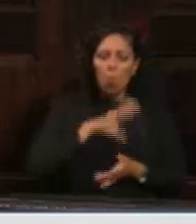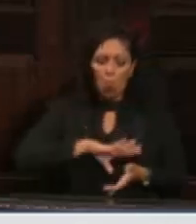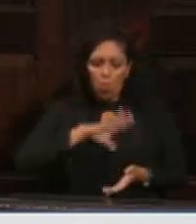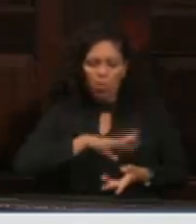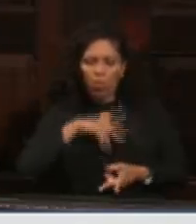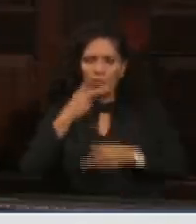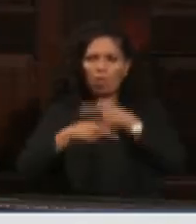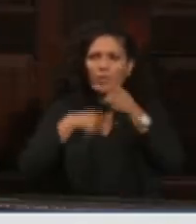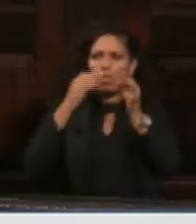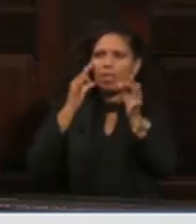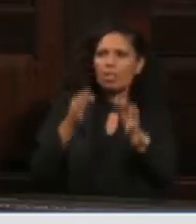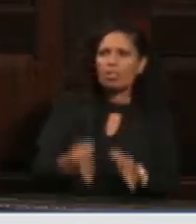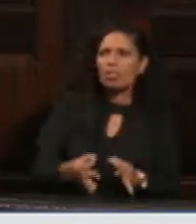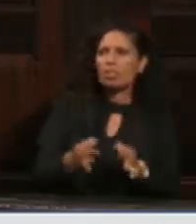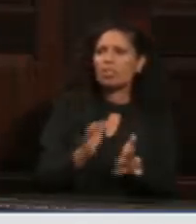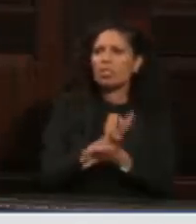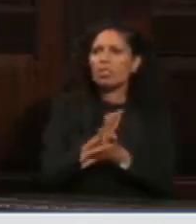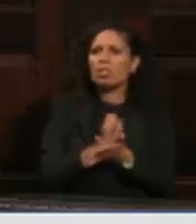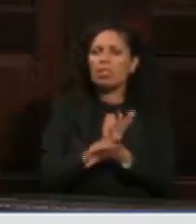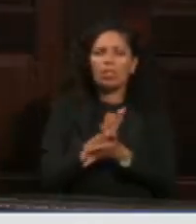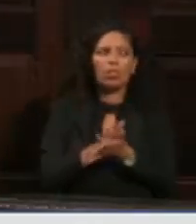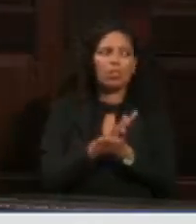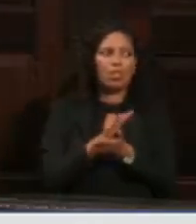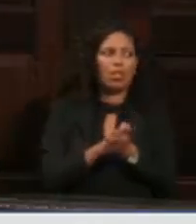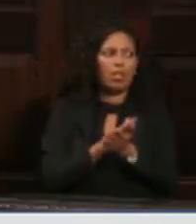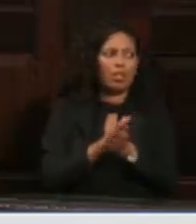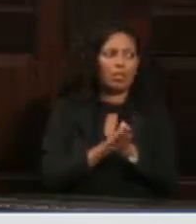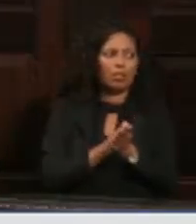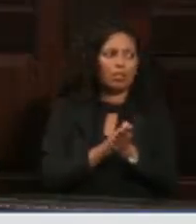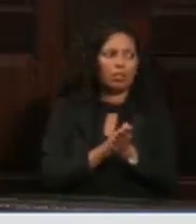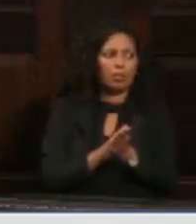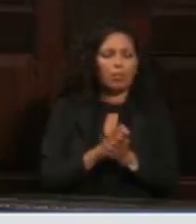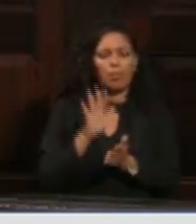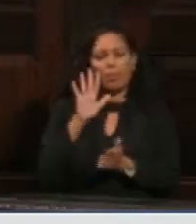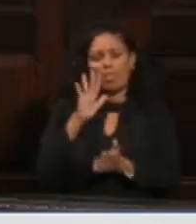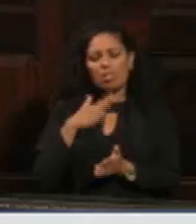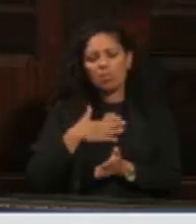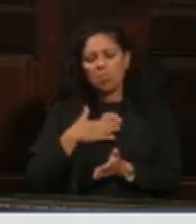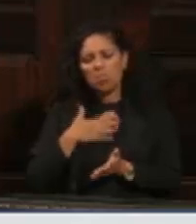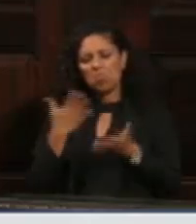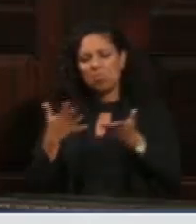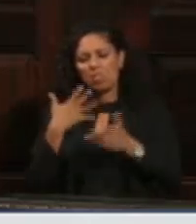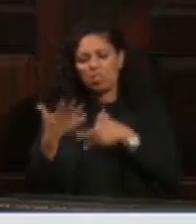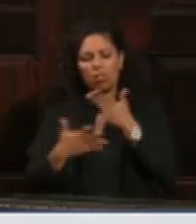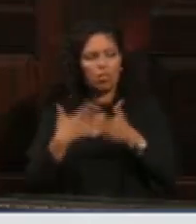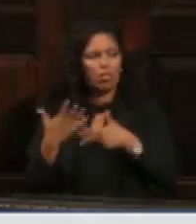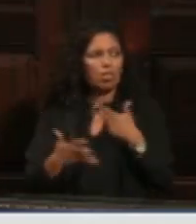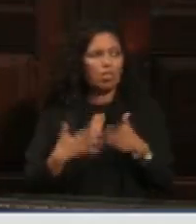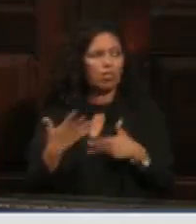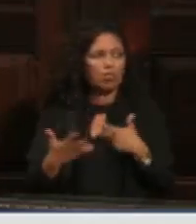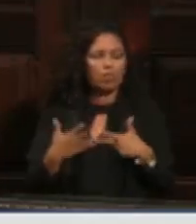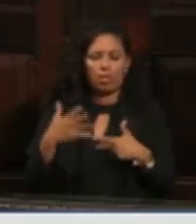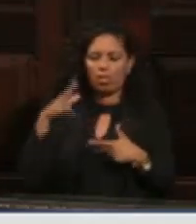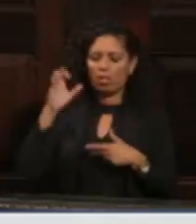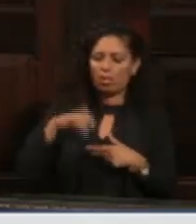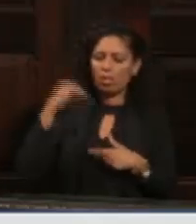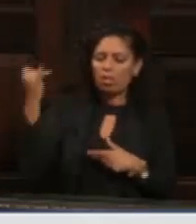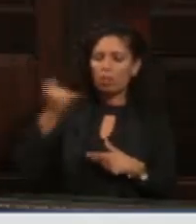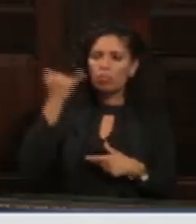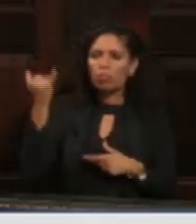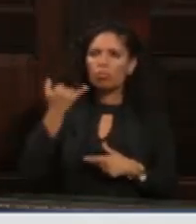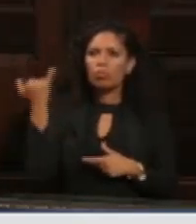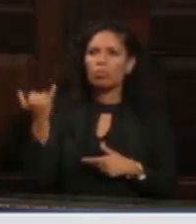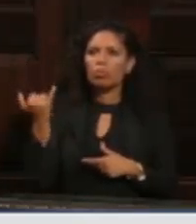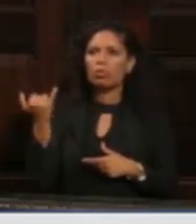pretende avaliar a capacidade dos professores. Né? Eu quero aqui dizer que seria importante, já que